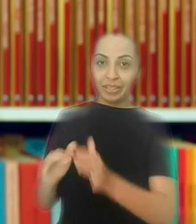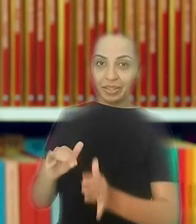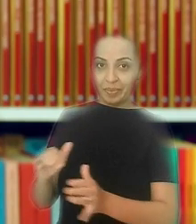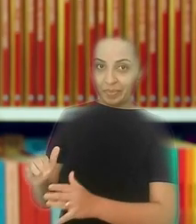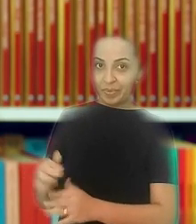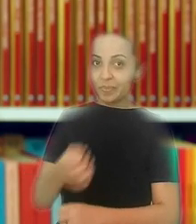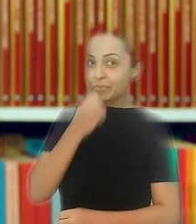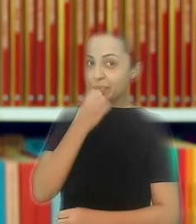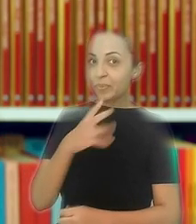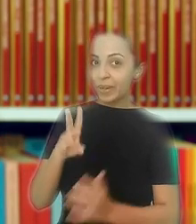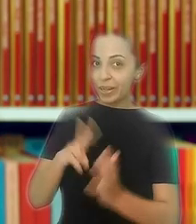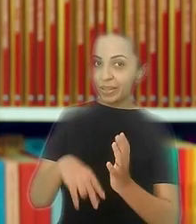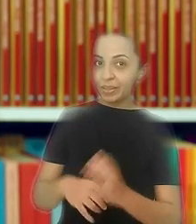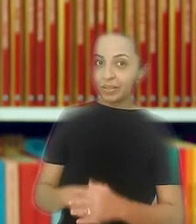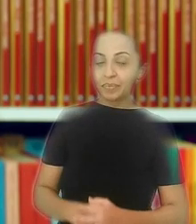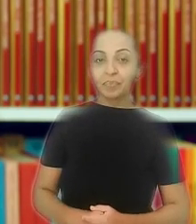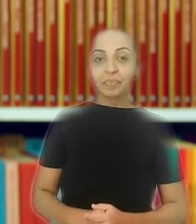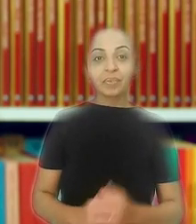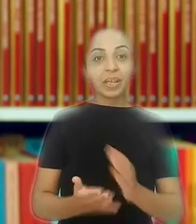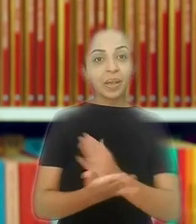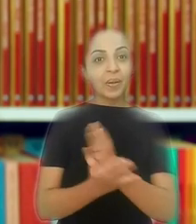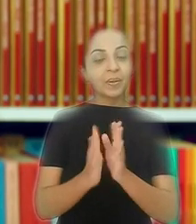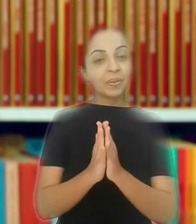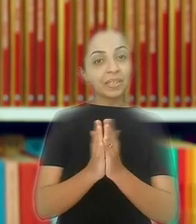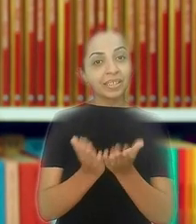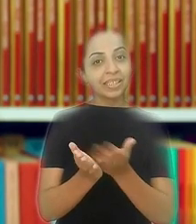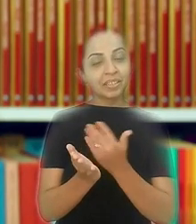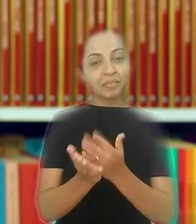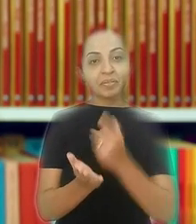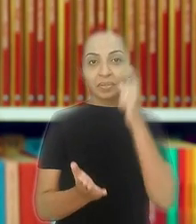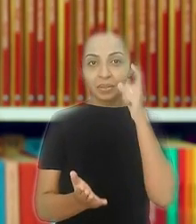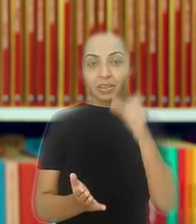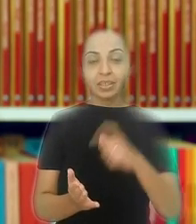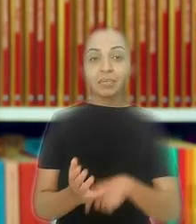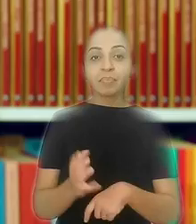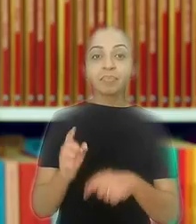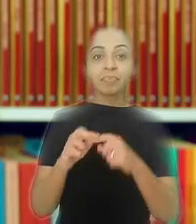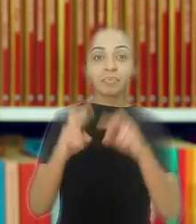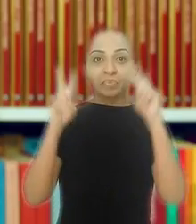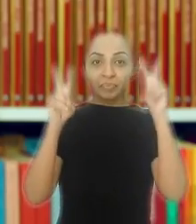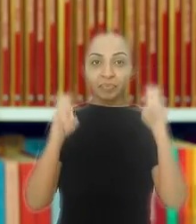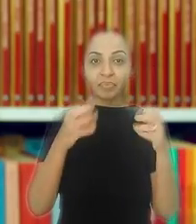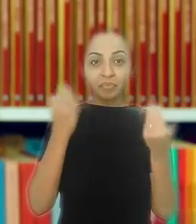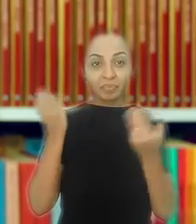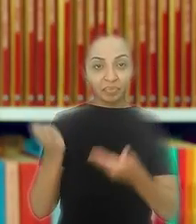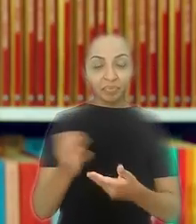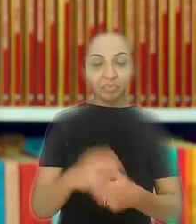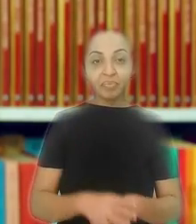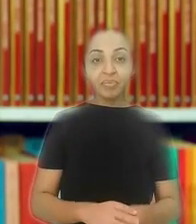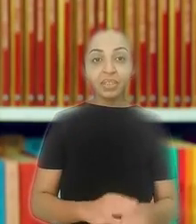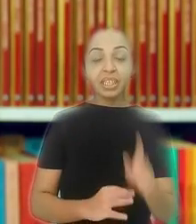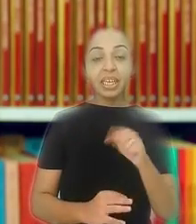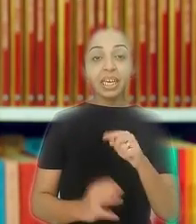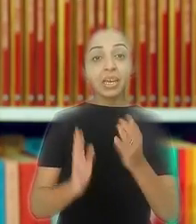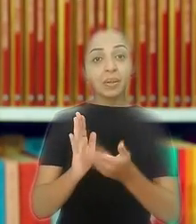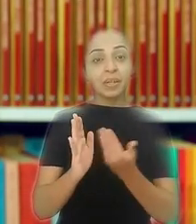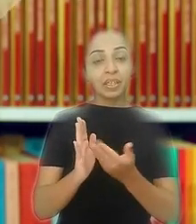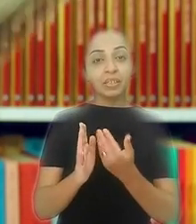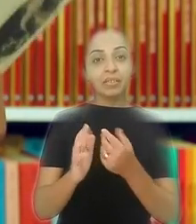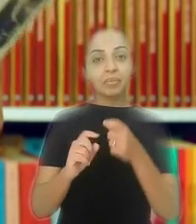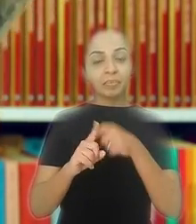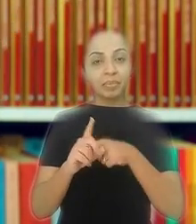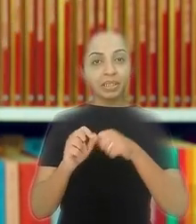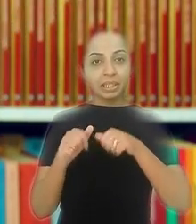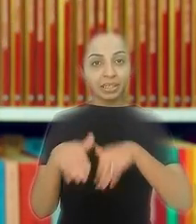separado aqui boas leituras e alguns livros interessantes Começando por esse aqui o nada de novo no from foi o primeiro livro